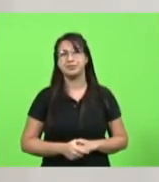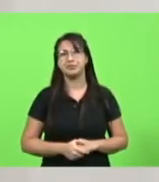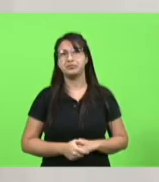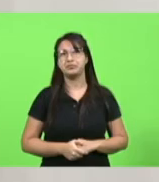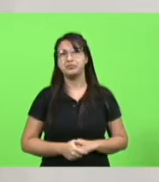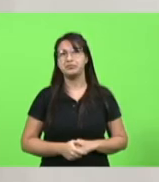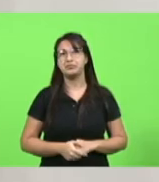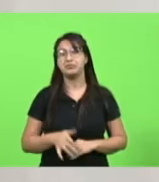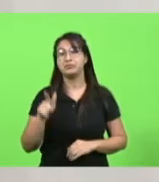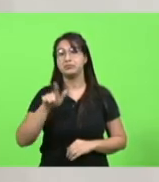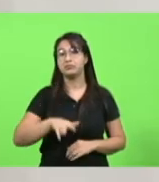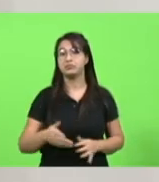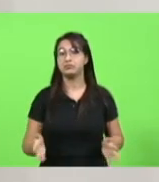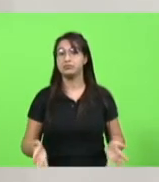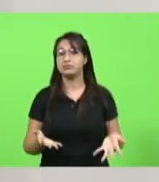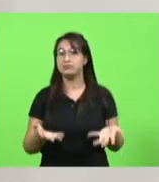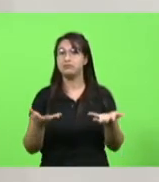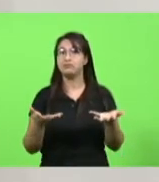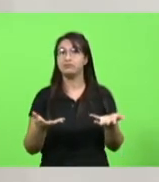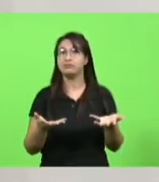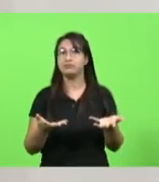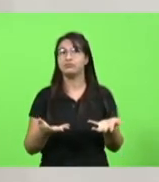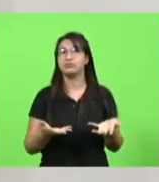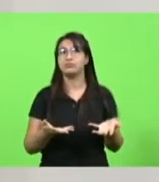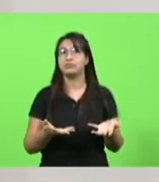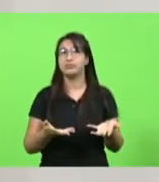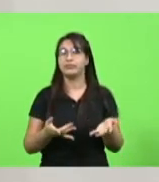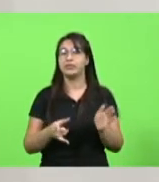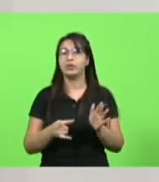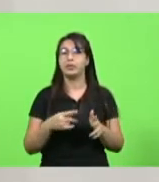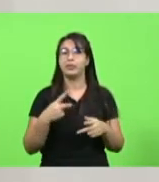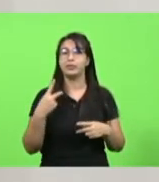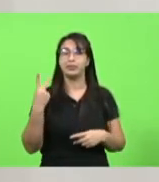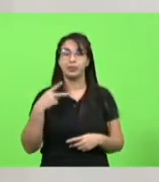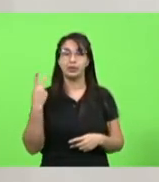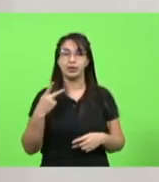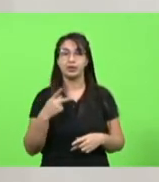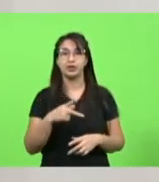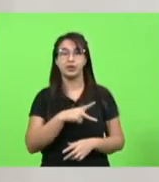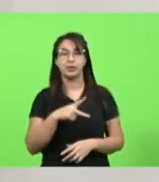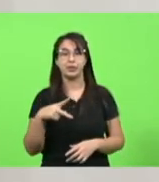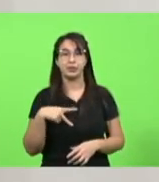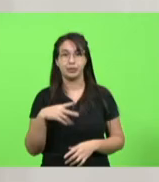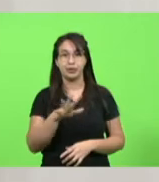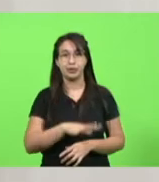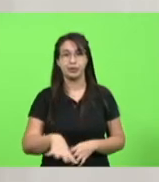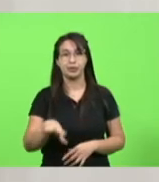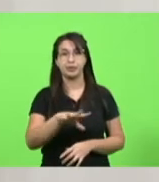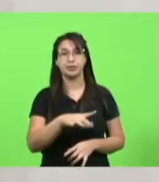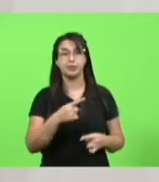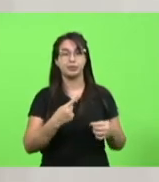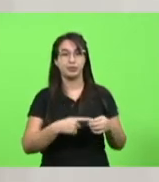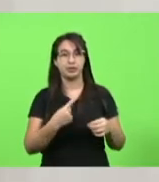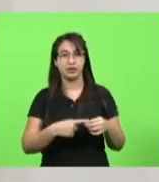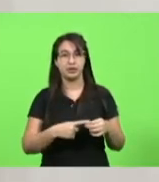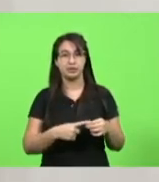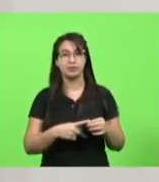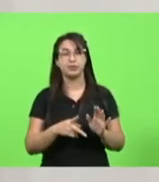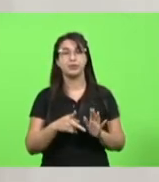lado, incentiva a execução dessas políticas públicas no âmbito dos municípios, através dos